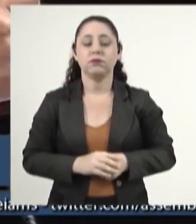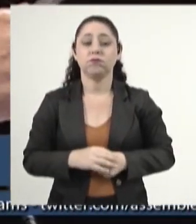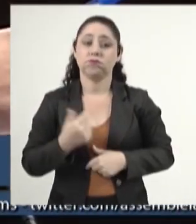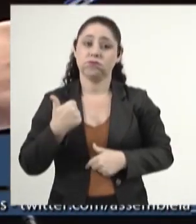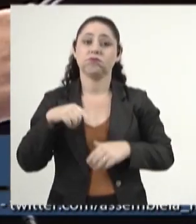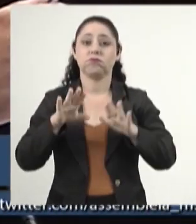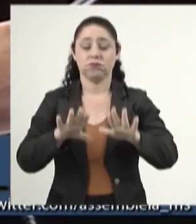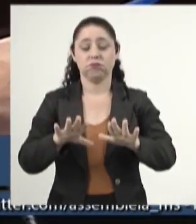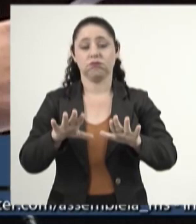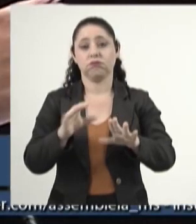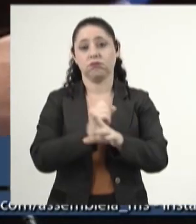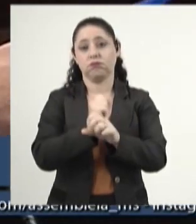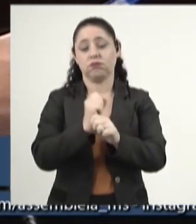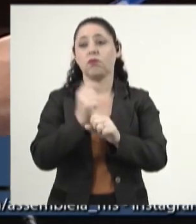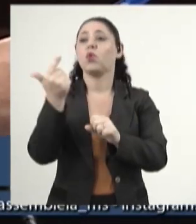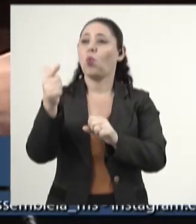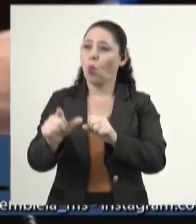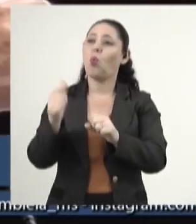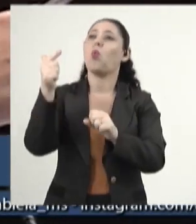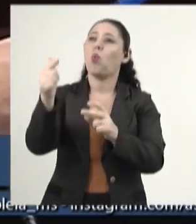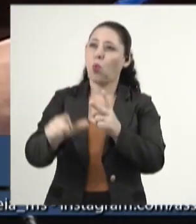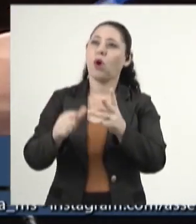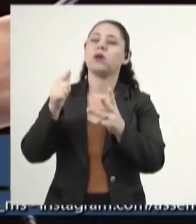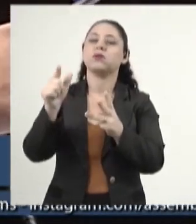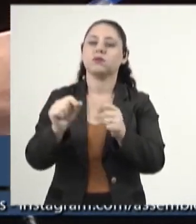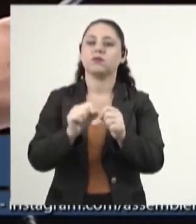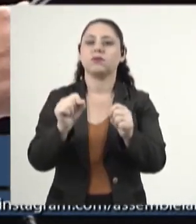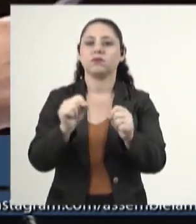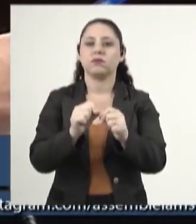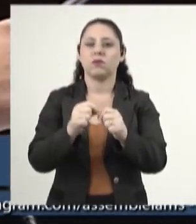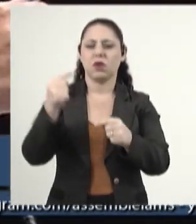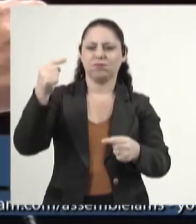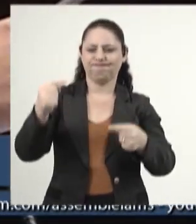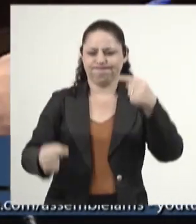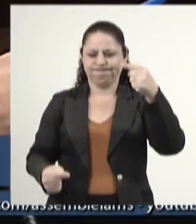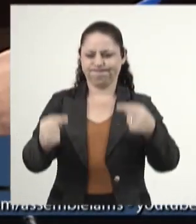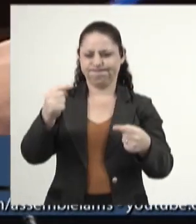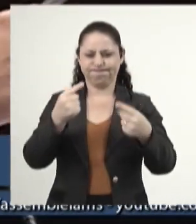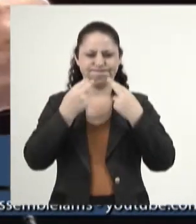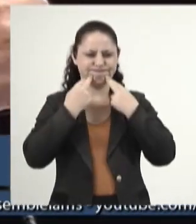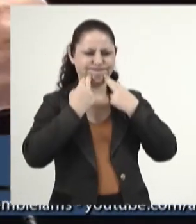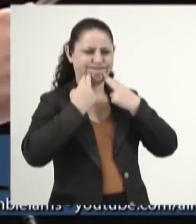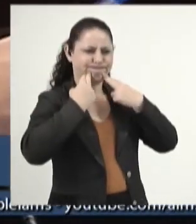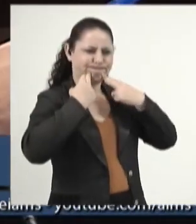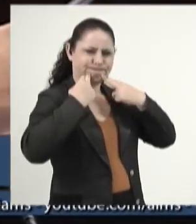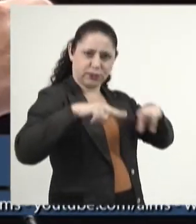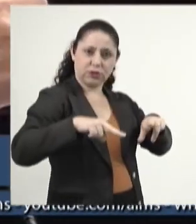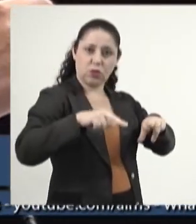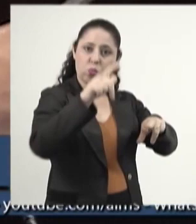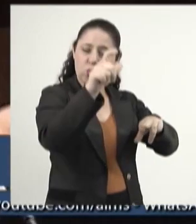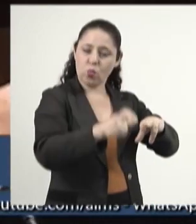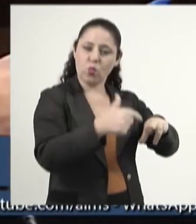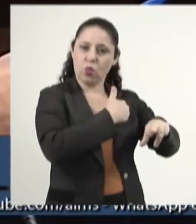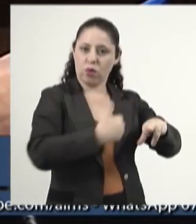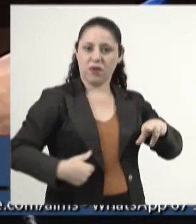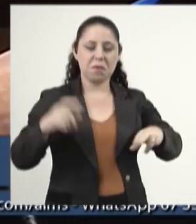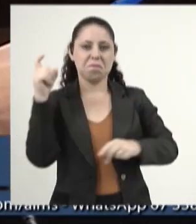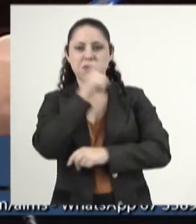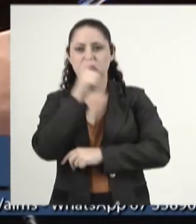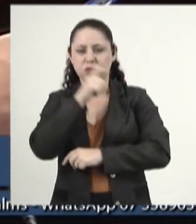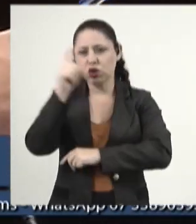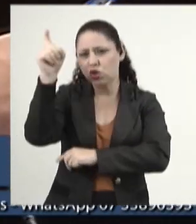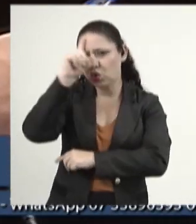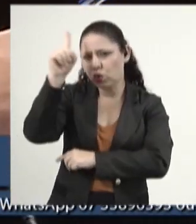ficar aqui esse ano, mais o outro, mais o outro, fazendo oposição crítica e ferrenha a esse governo que mente